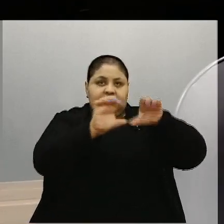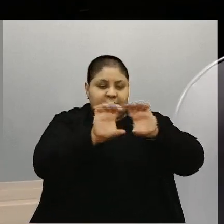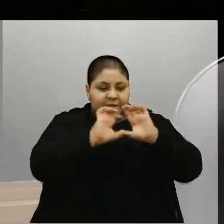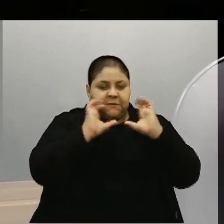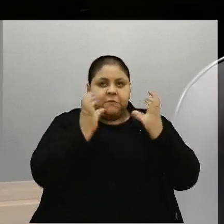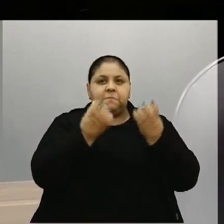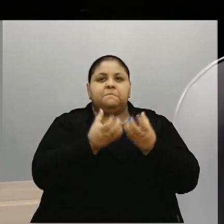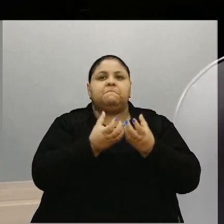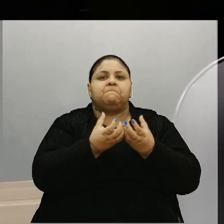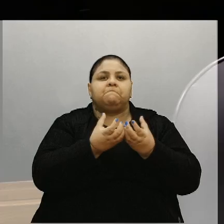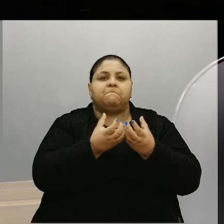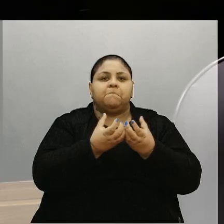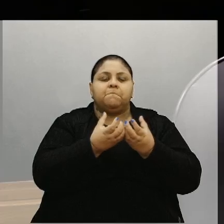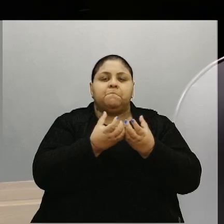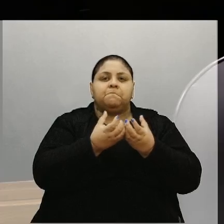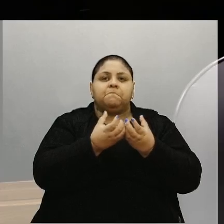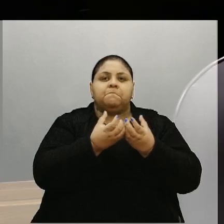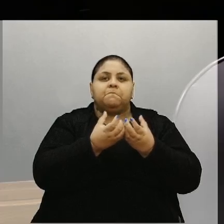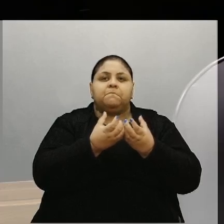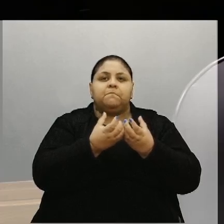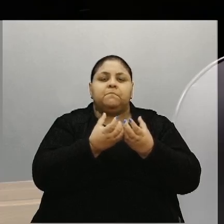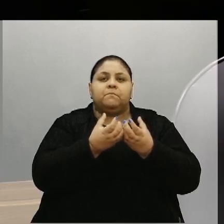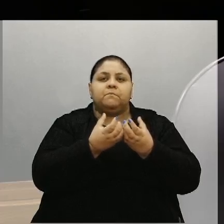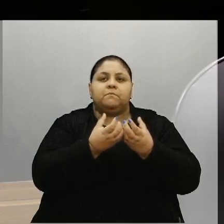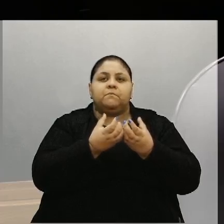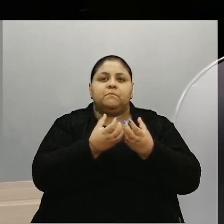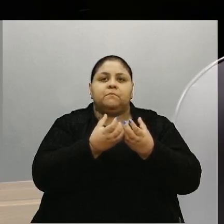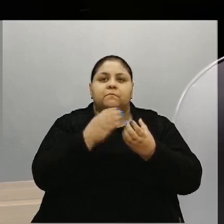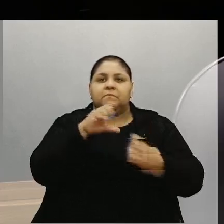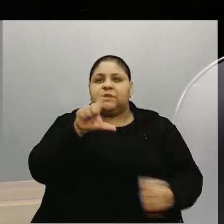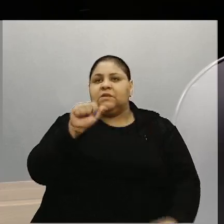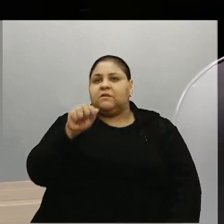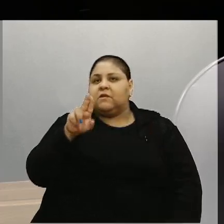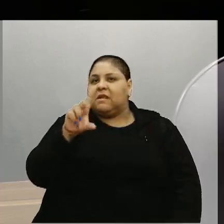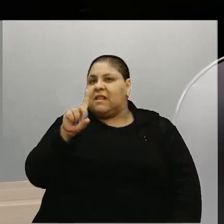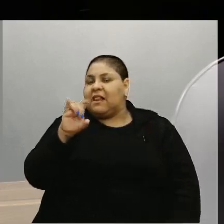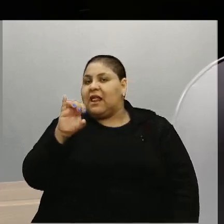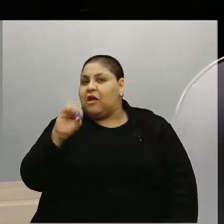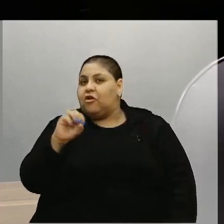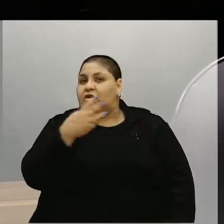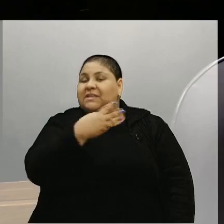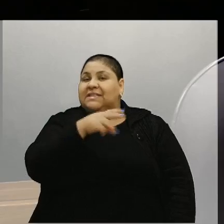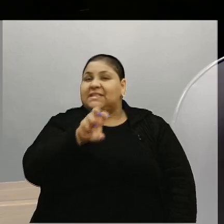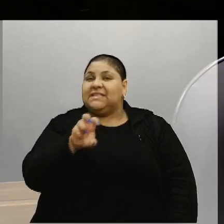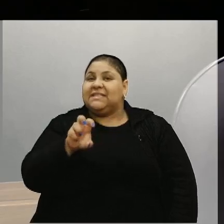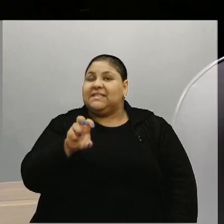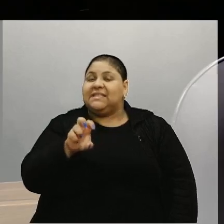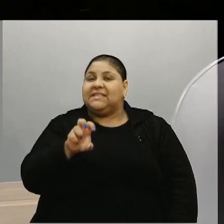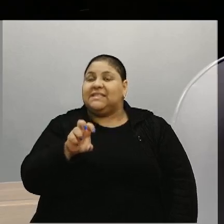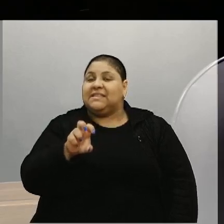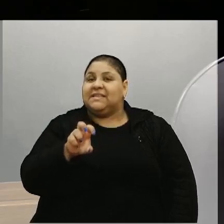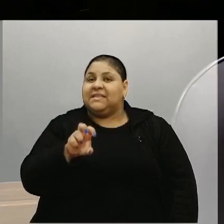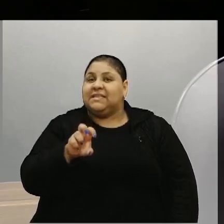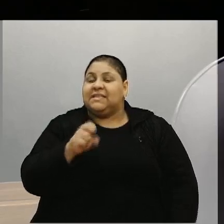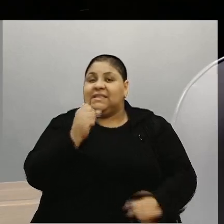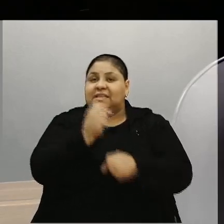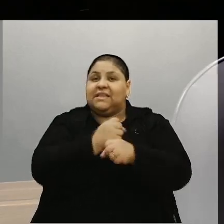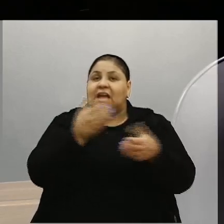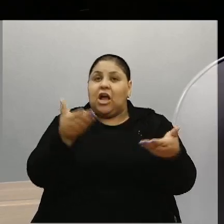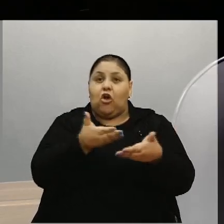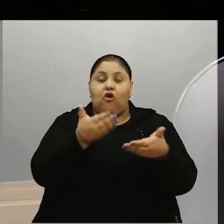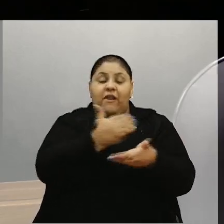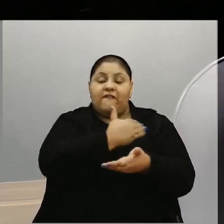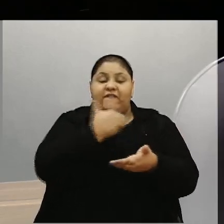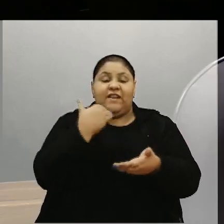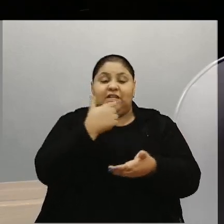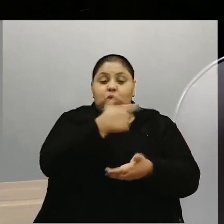comunitárias. O Zé Cláudio foram 35 anos, faleceu agora com 71,